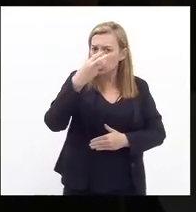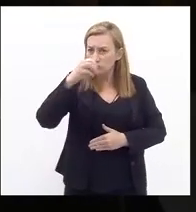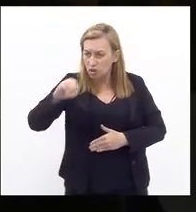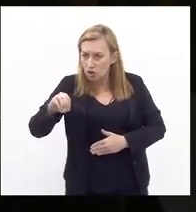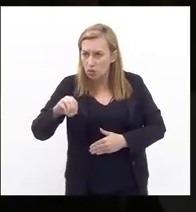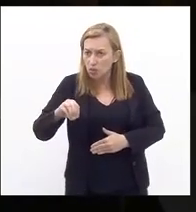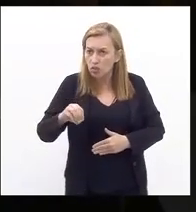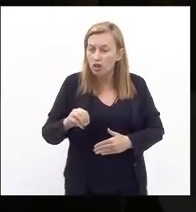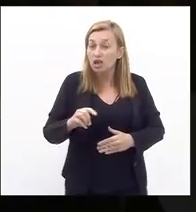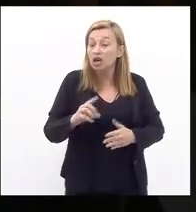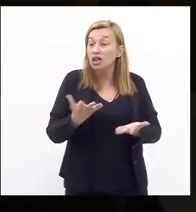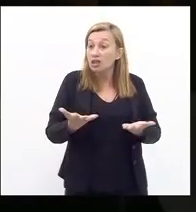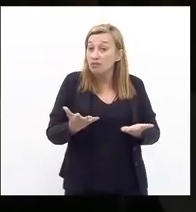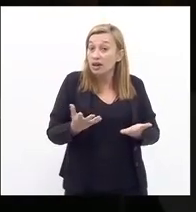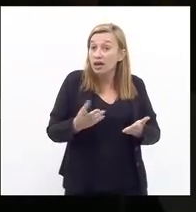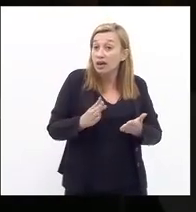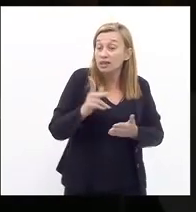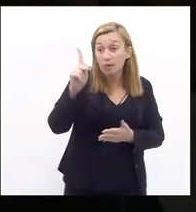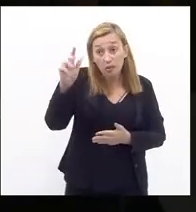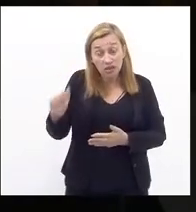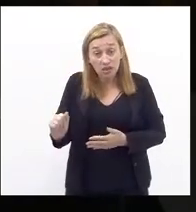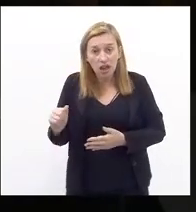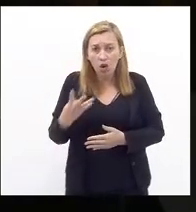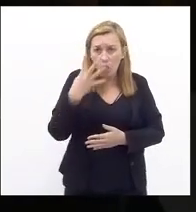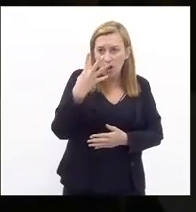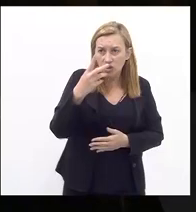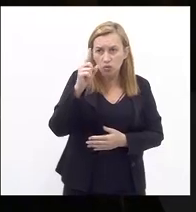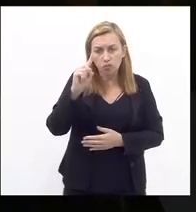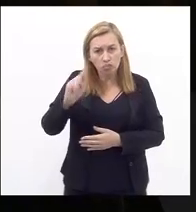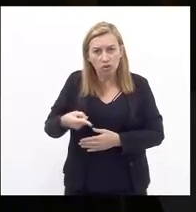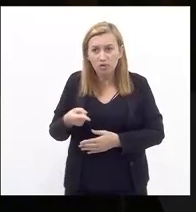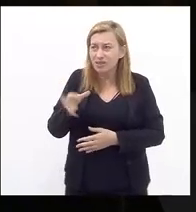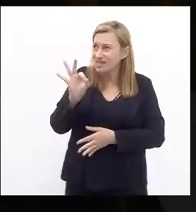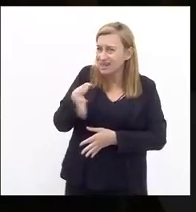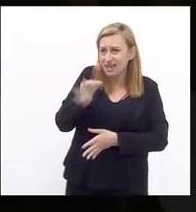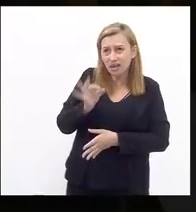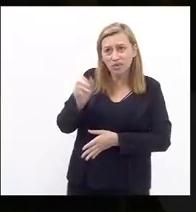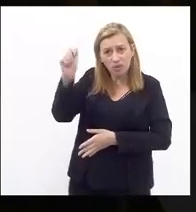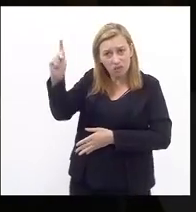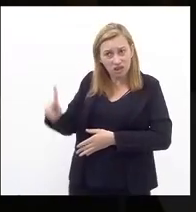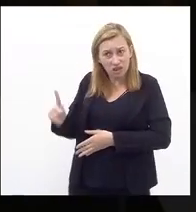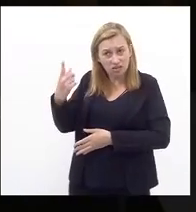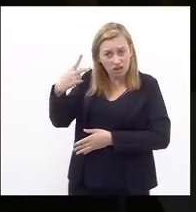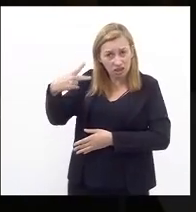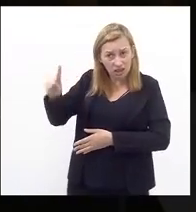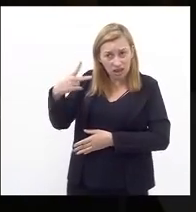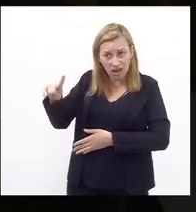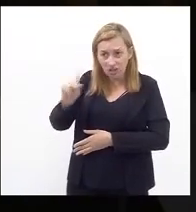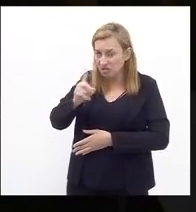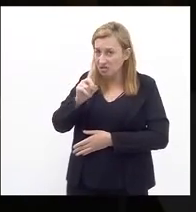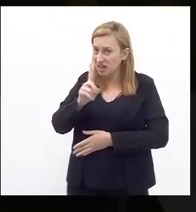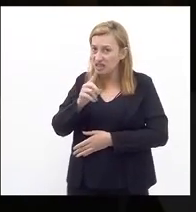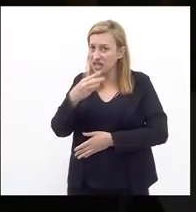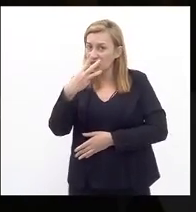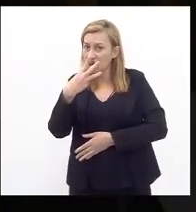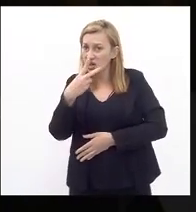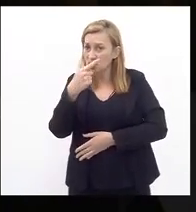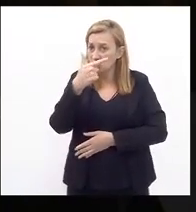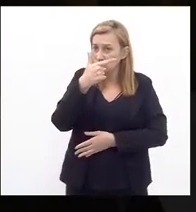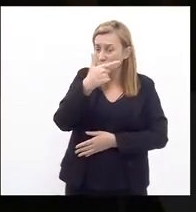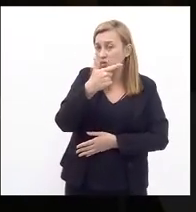3500 se aposentar com 4 mil provavelmente aposentadoria dele não vai ser mais ao redor de 3.000